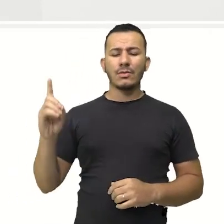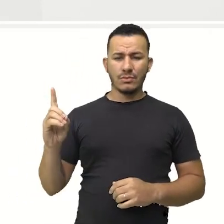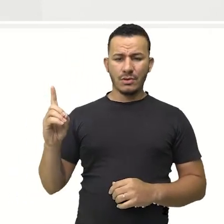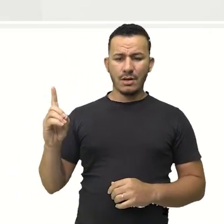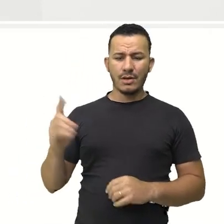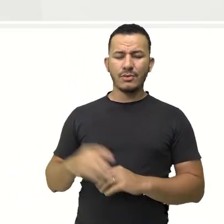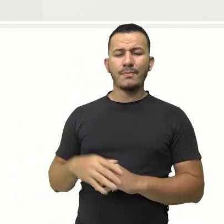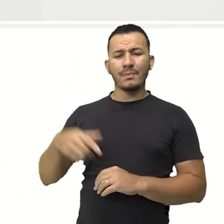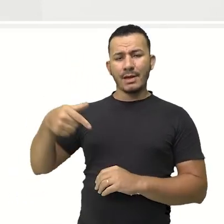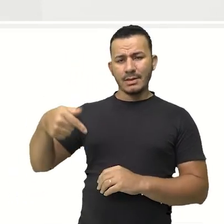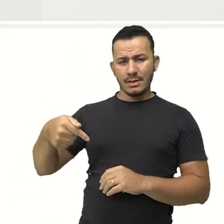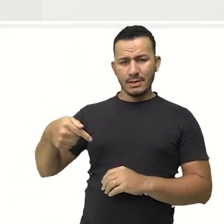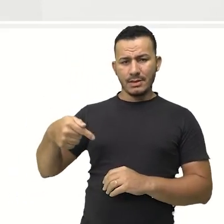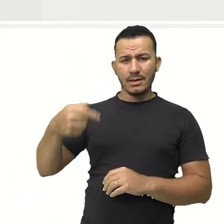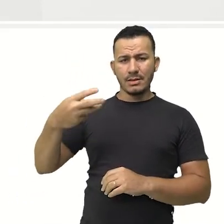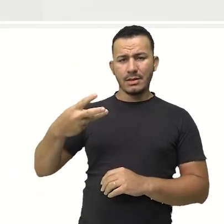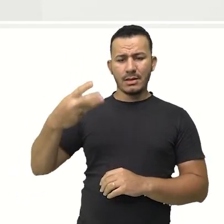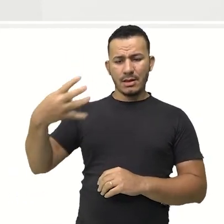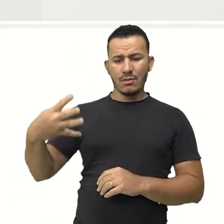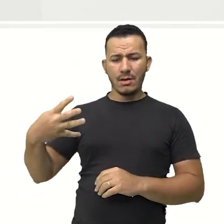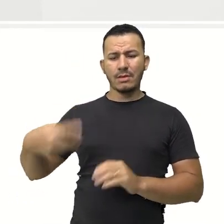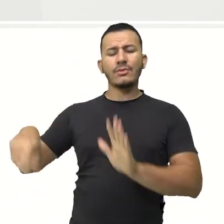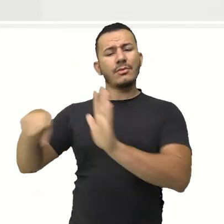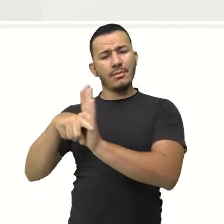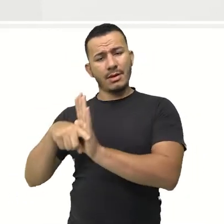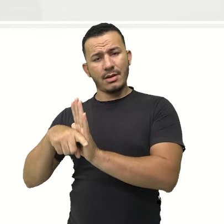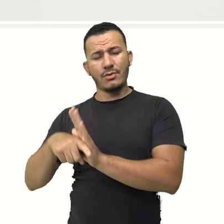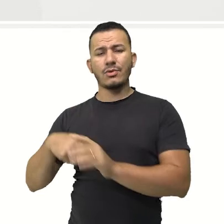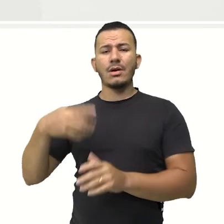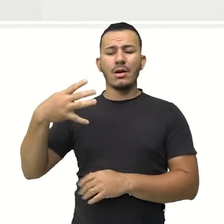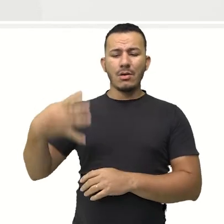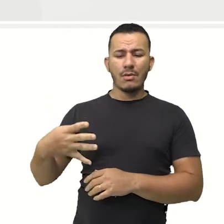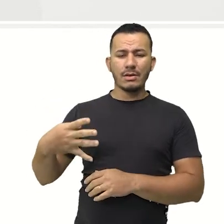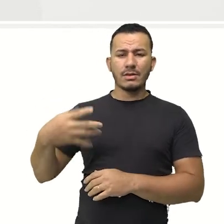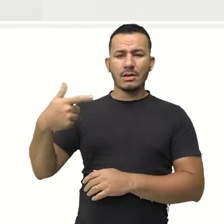direito, 734 menos